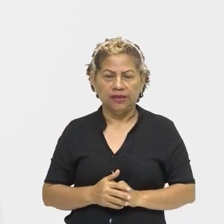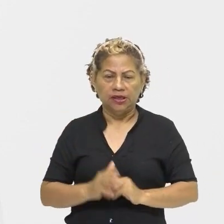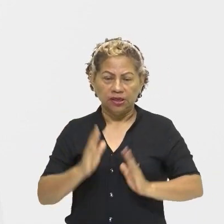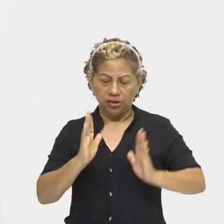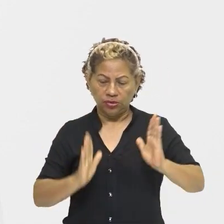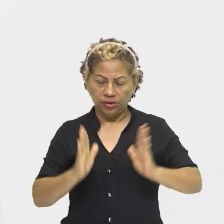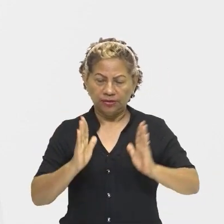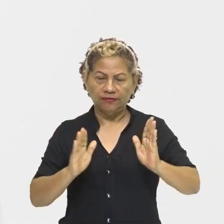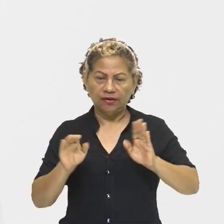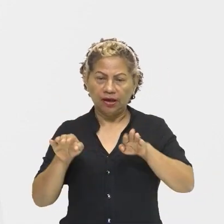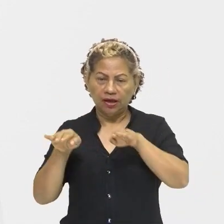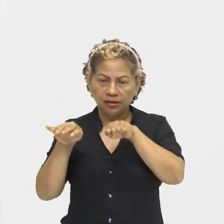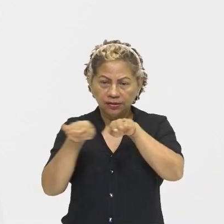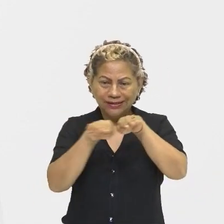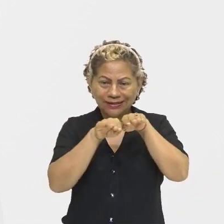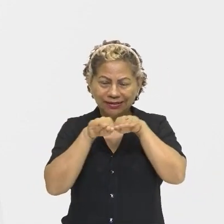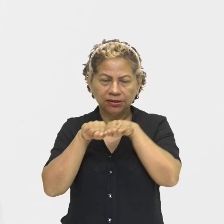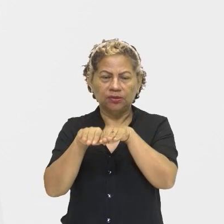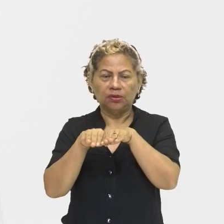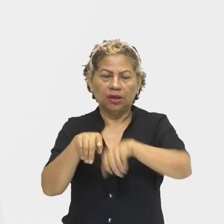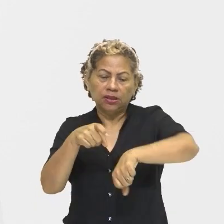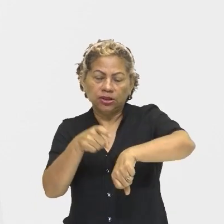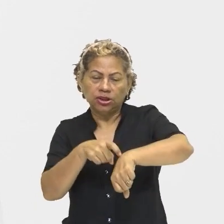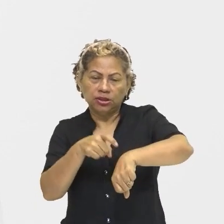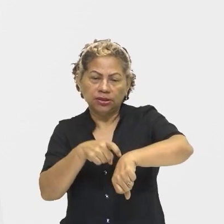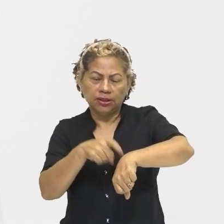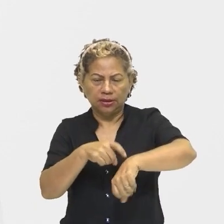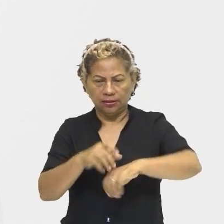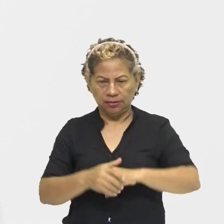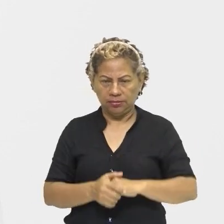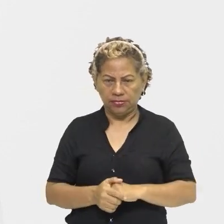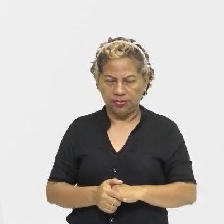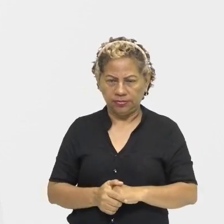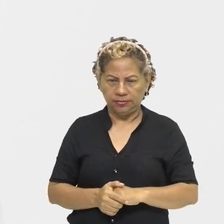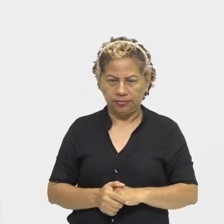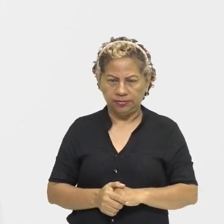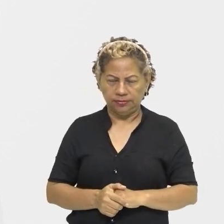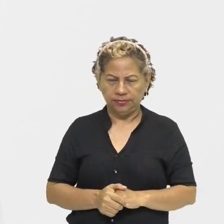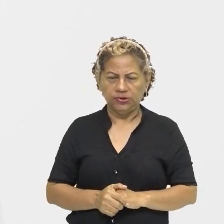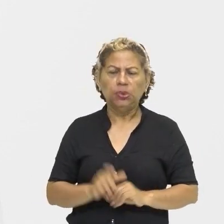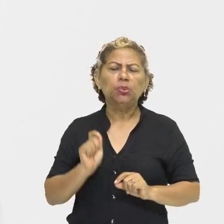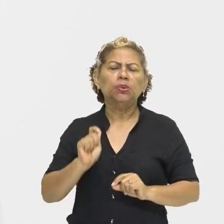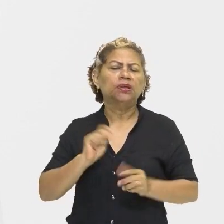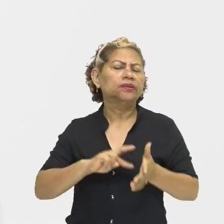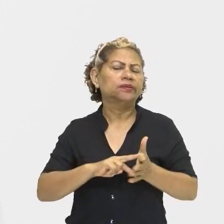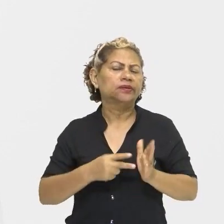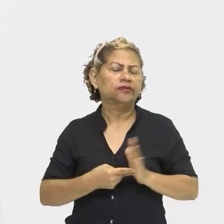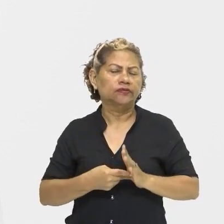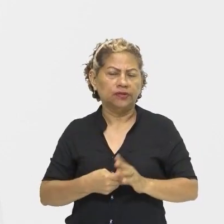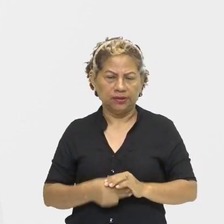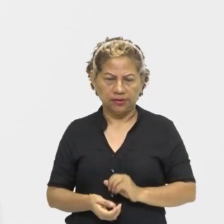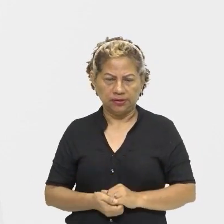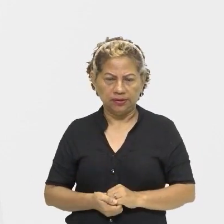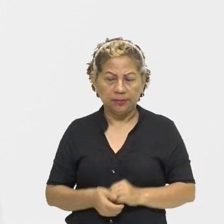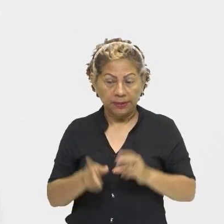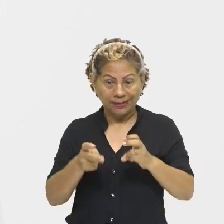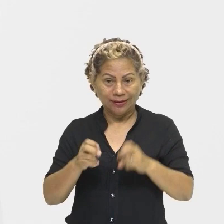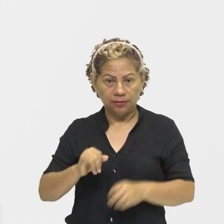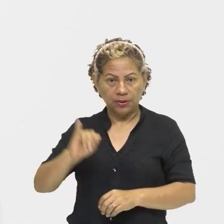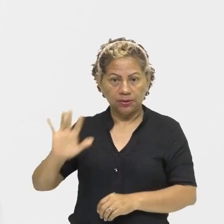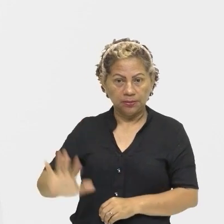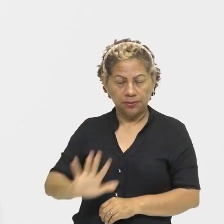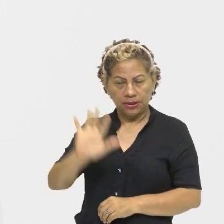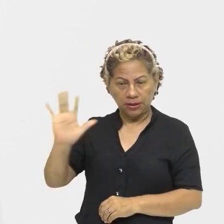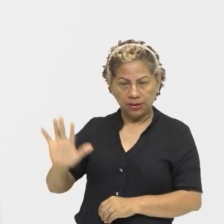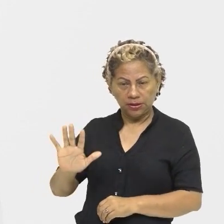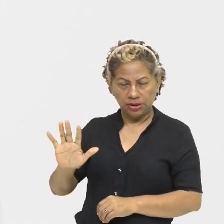iguais. Veja aqui, pessoal, o que isso significa? Significa que essa área aqui, onde